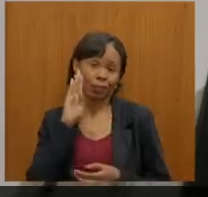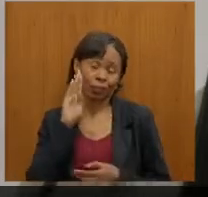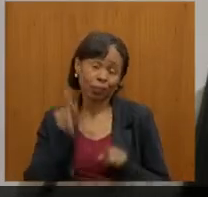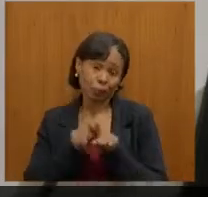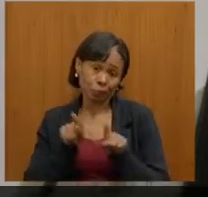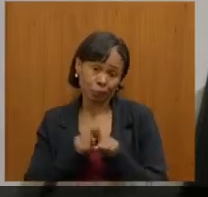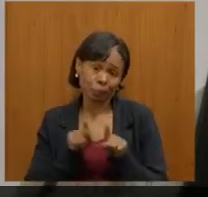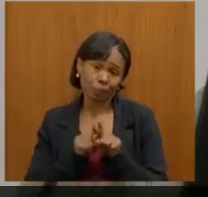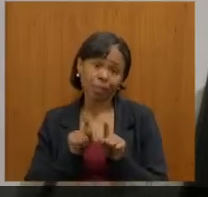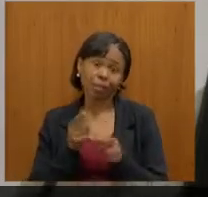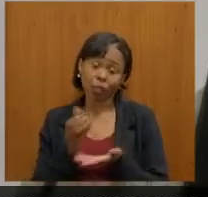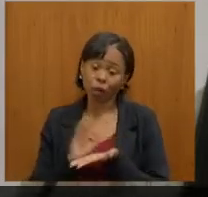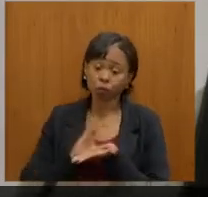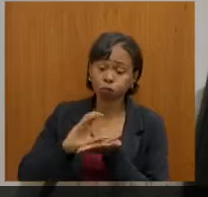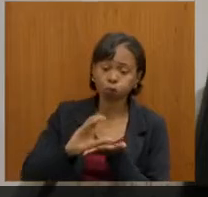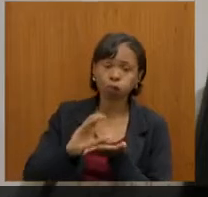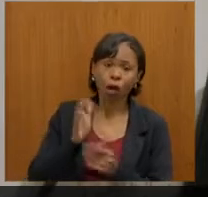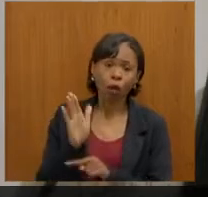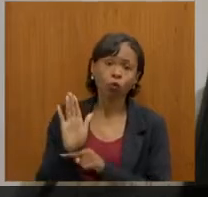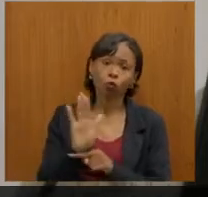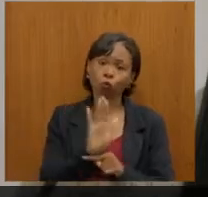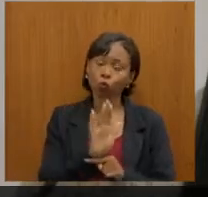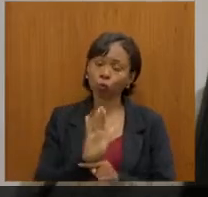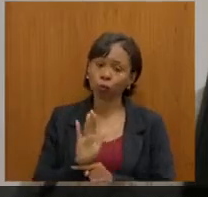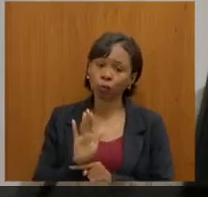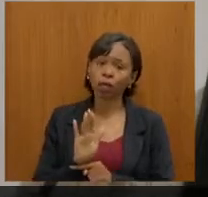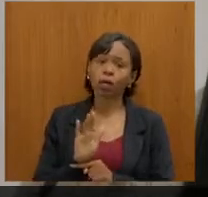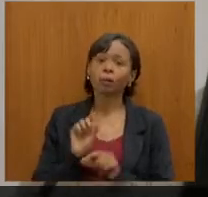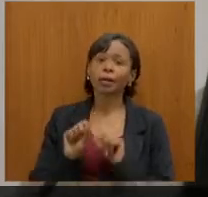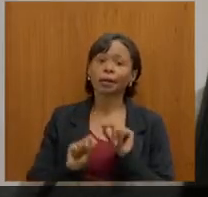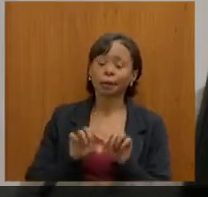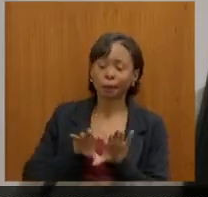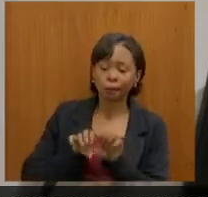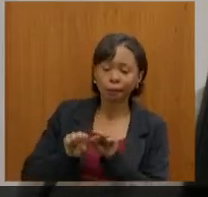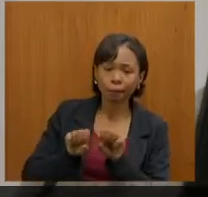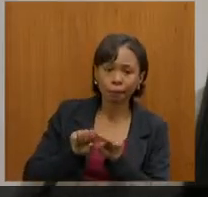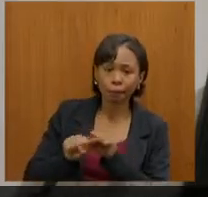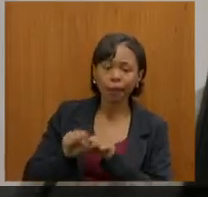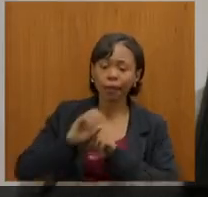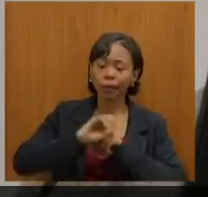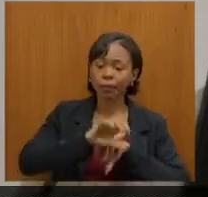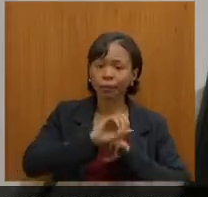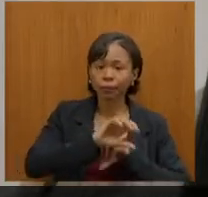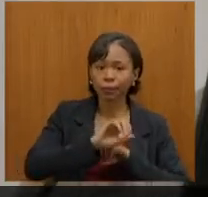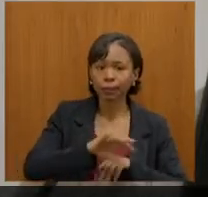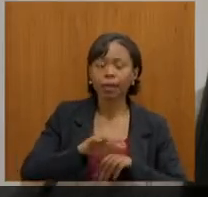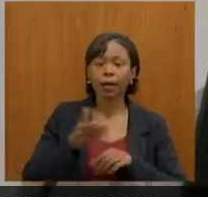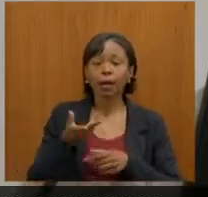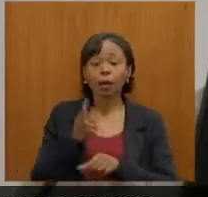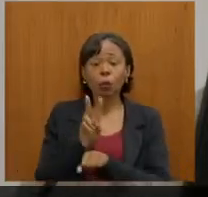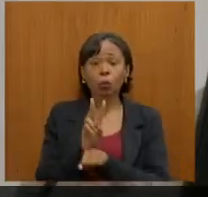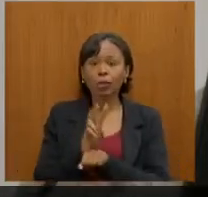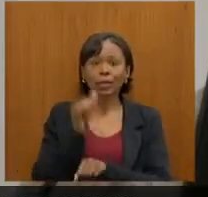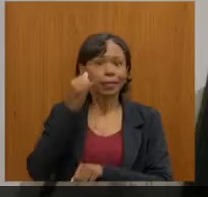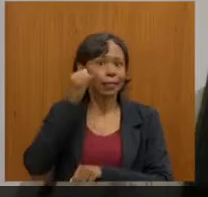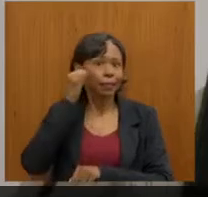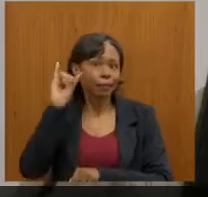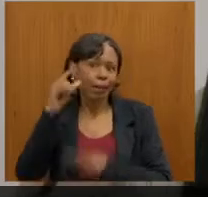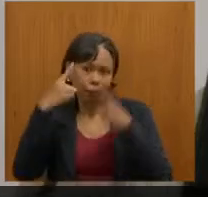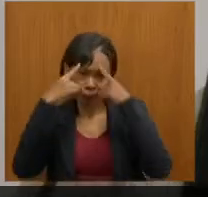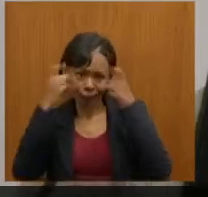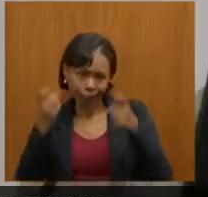ações capazes de formar qualificar prevenir proteger e salvar as vidas